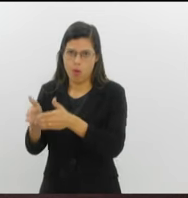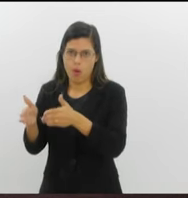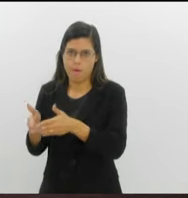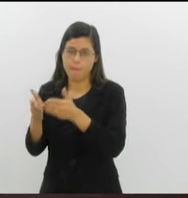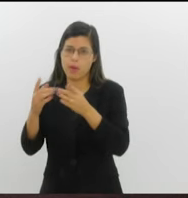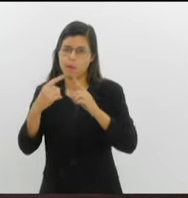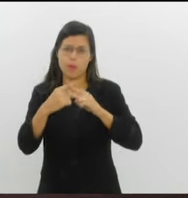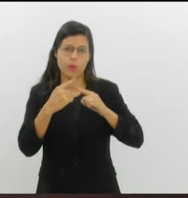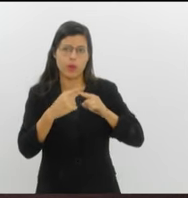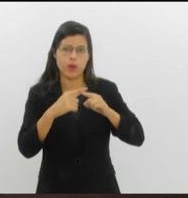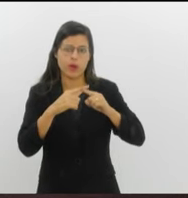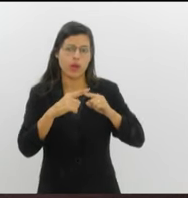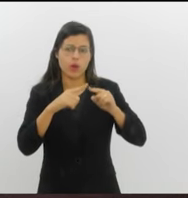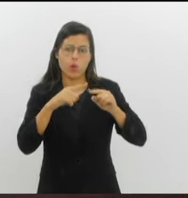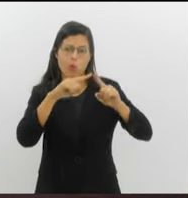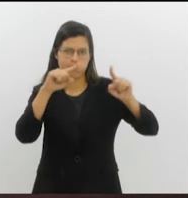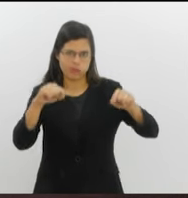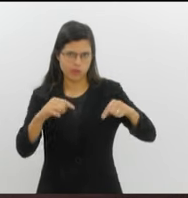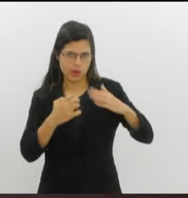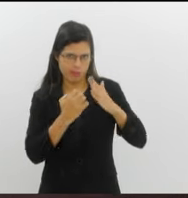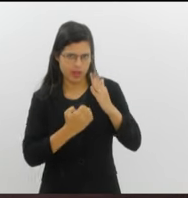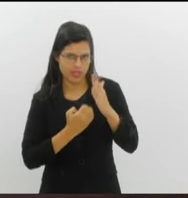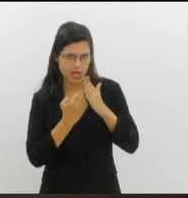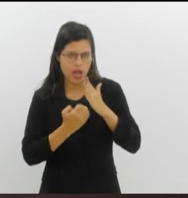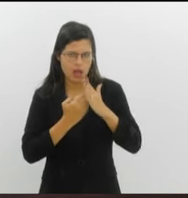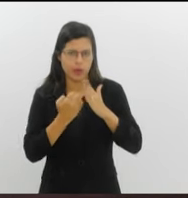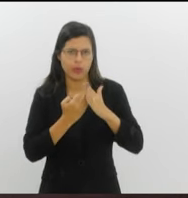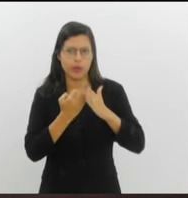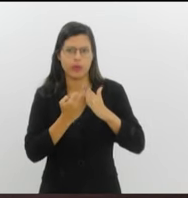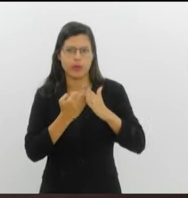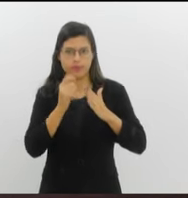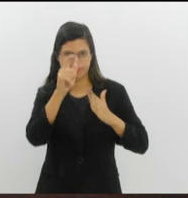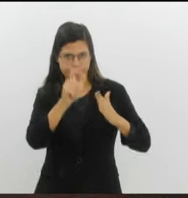Porque o empresário, quando ele é sobretaxado,